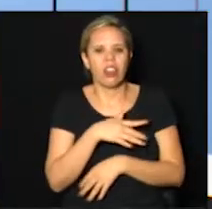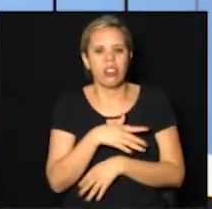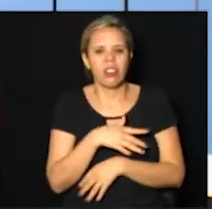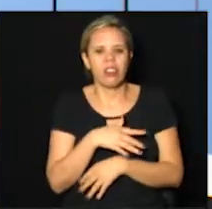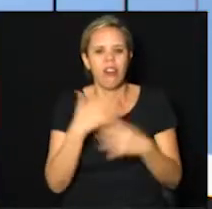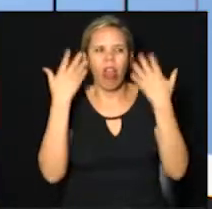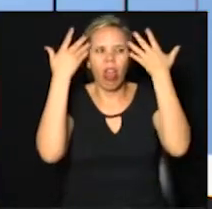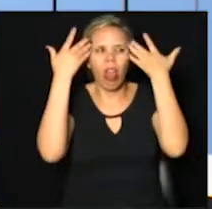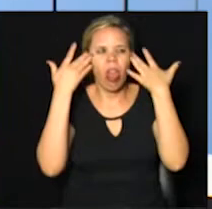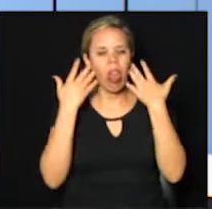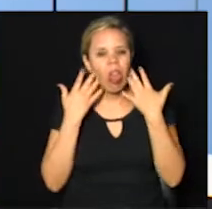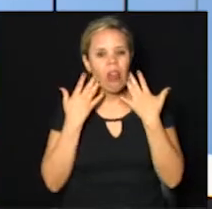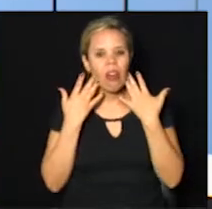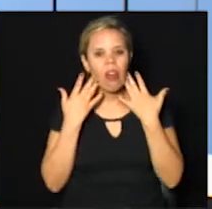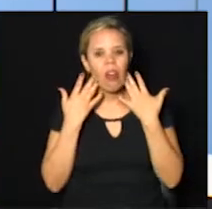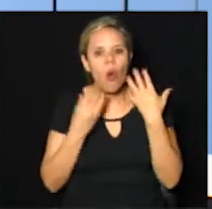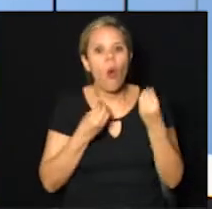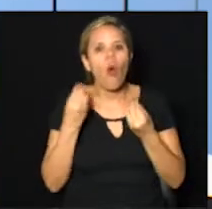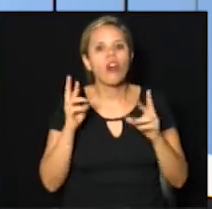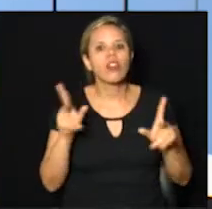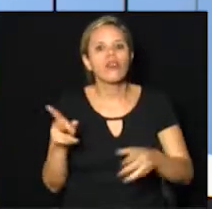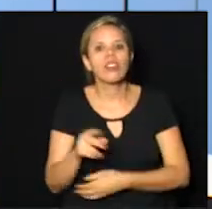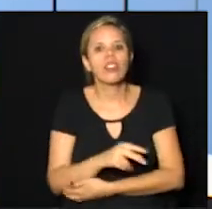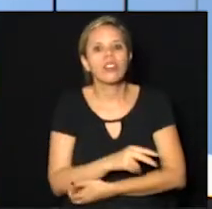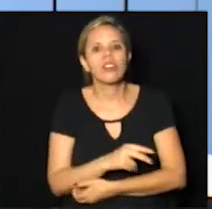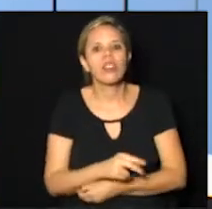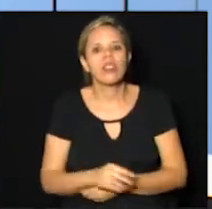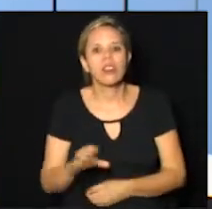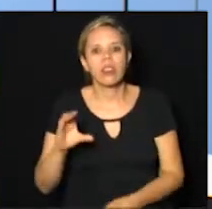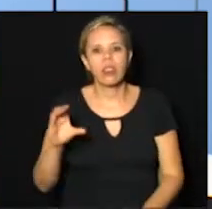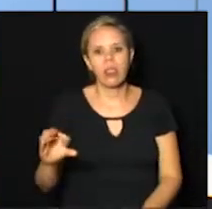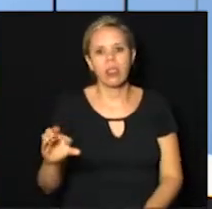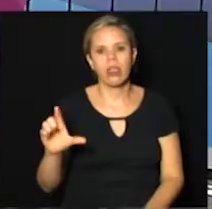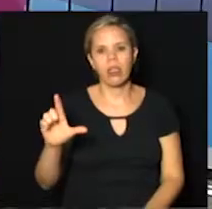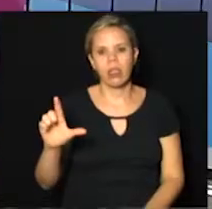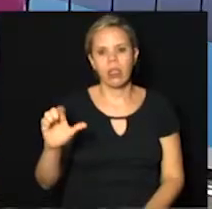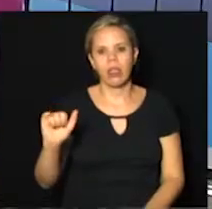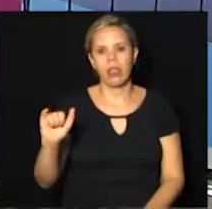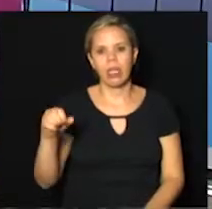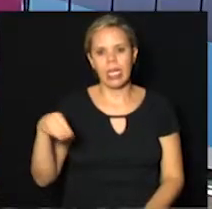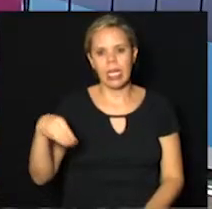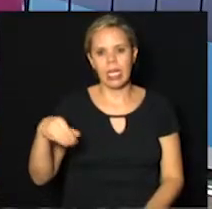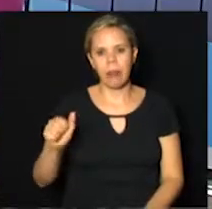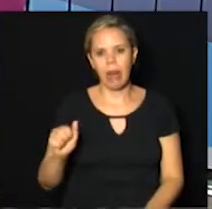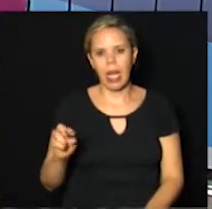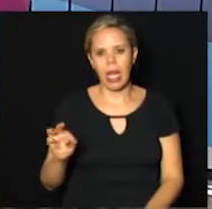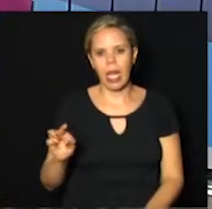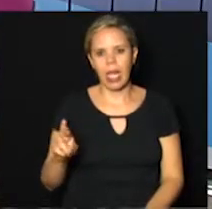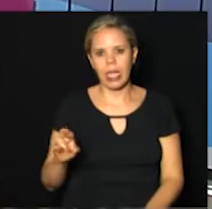nesse calor terrível, qual que é a diferença de climatério para menopausa?